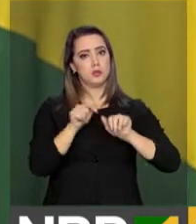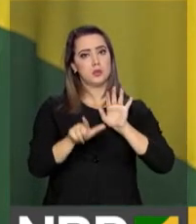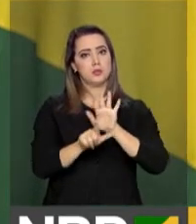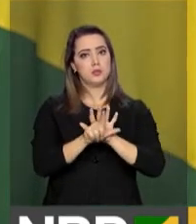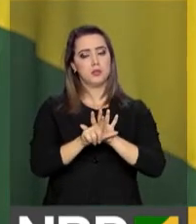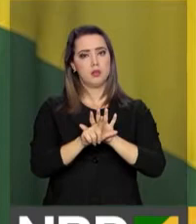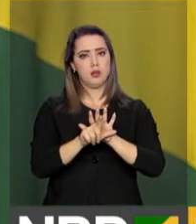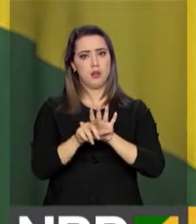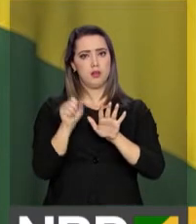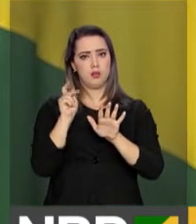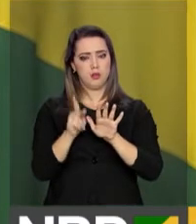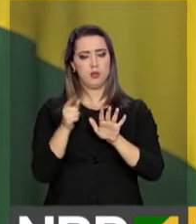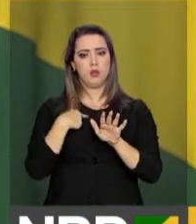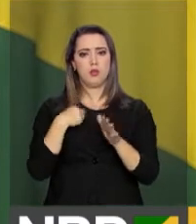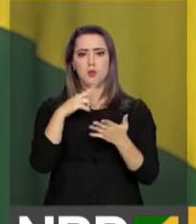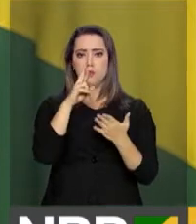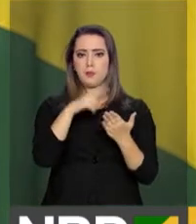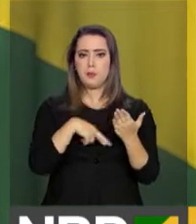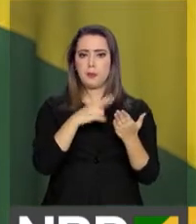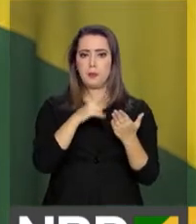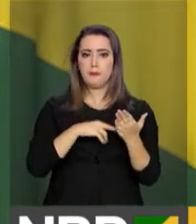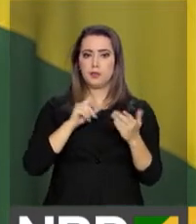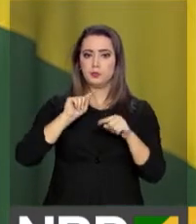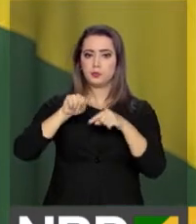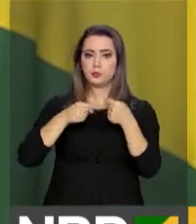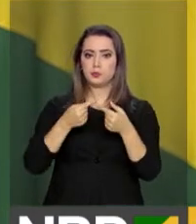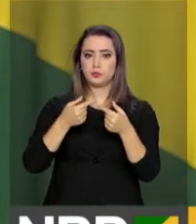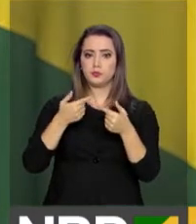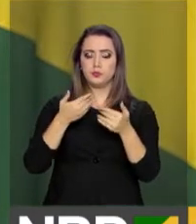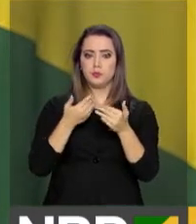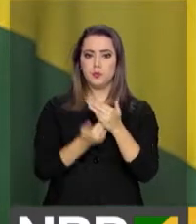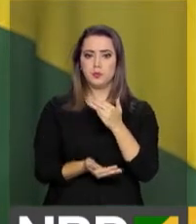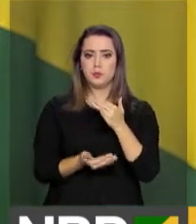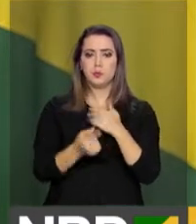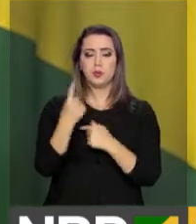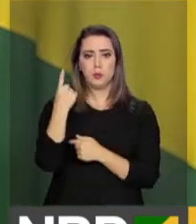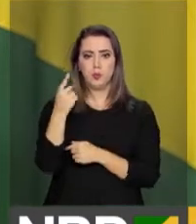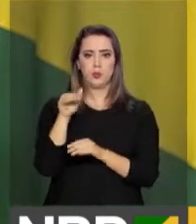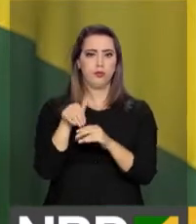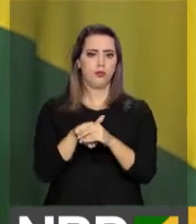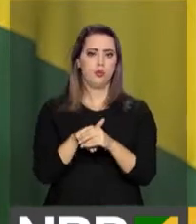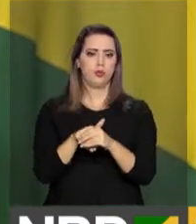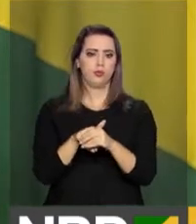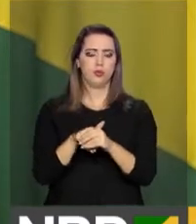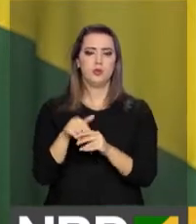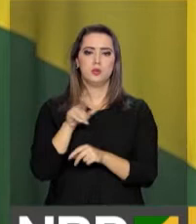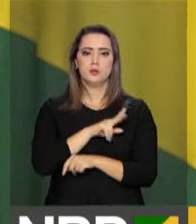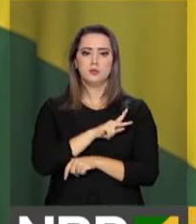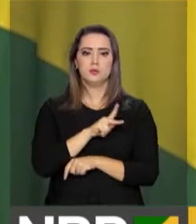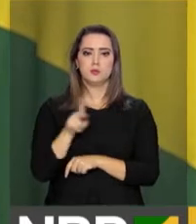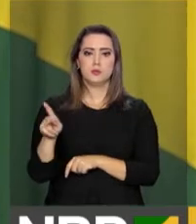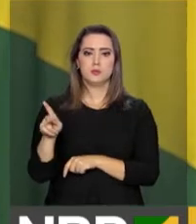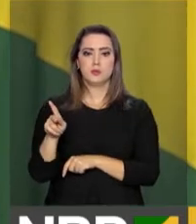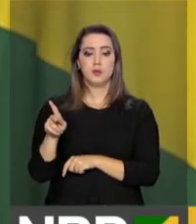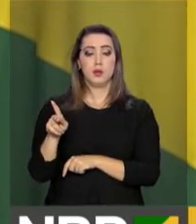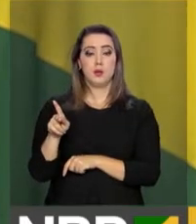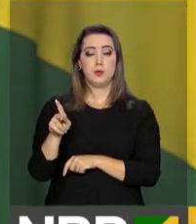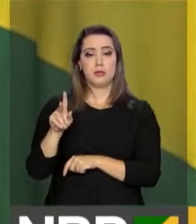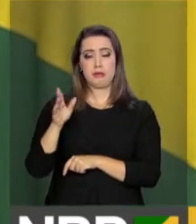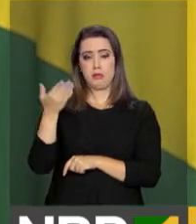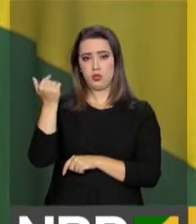eu fui relator depois que a reforma previdenciária caiu por um voto e o presidente fernando henrique chamou